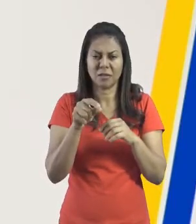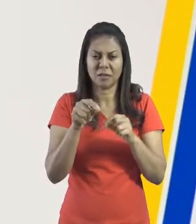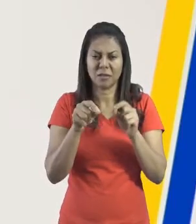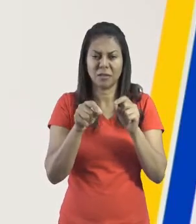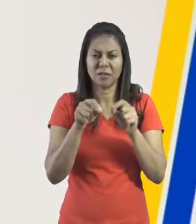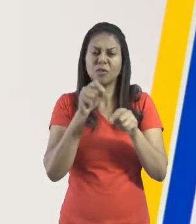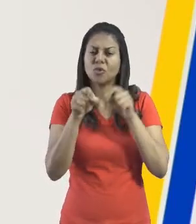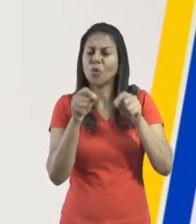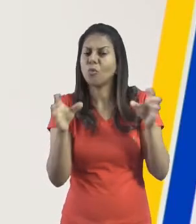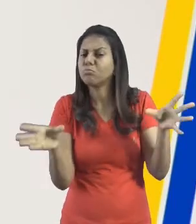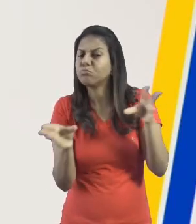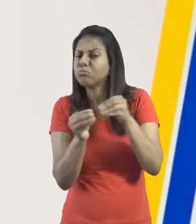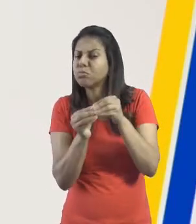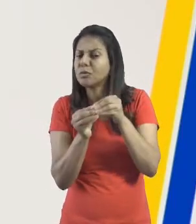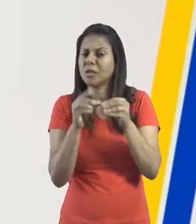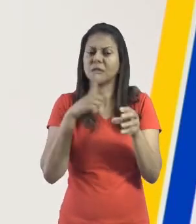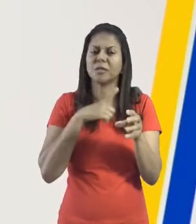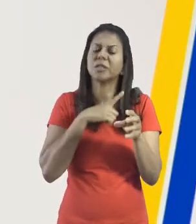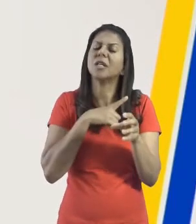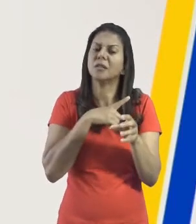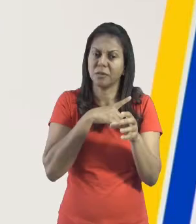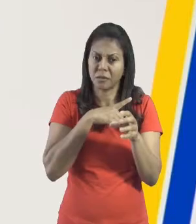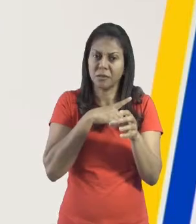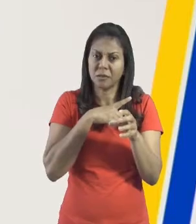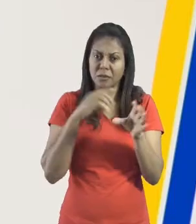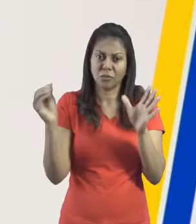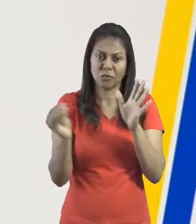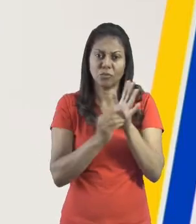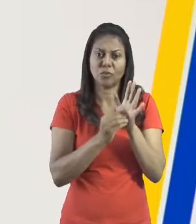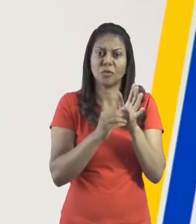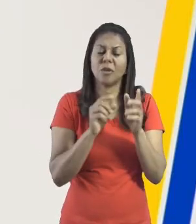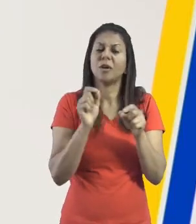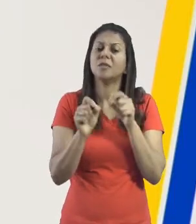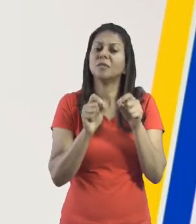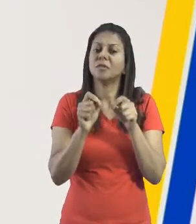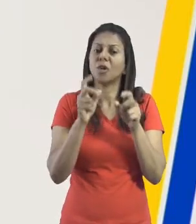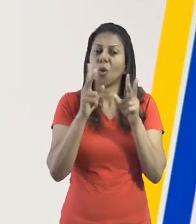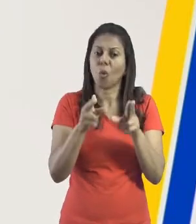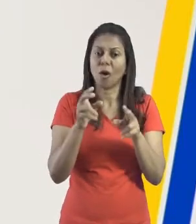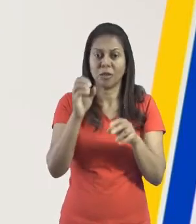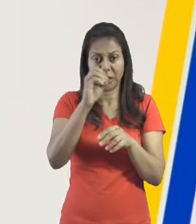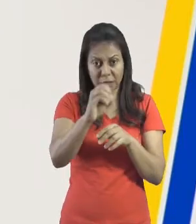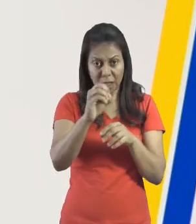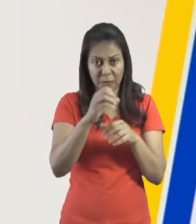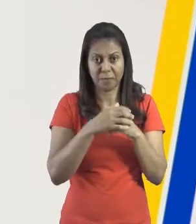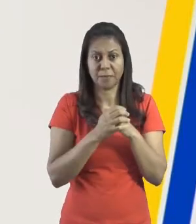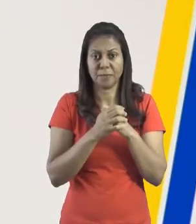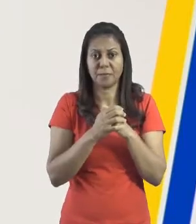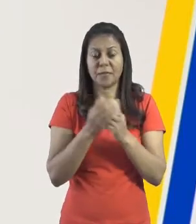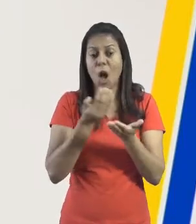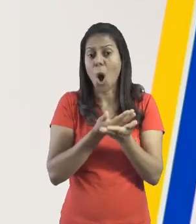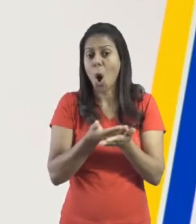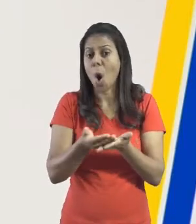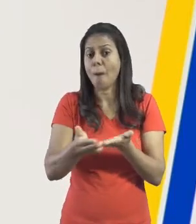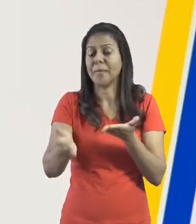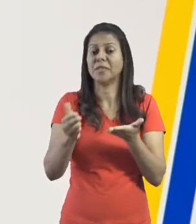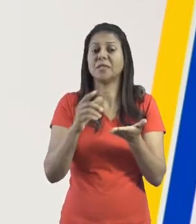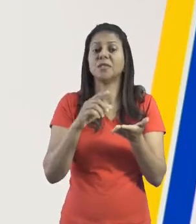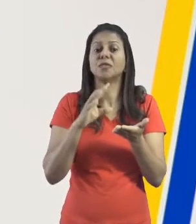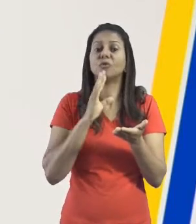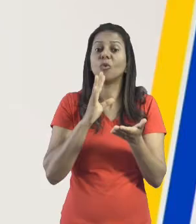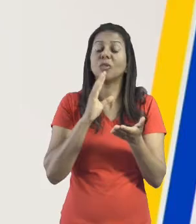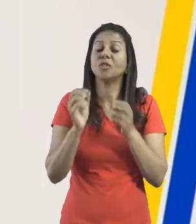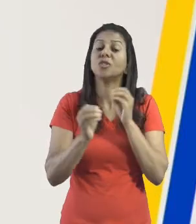incompleta, já que o coeficiente b é igual a zero. A partir desse conhecimento, agora vamos